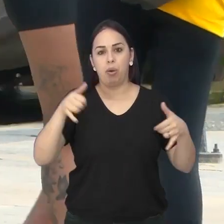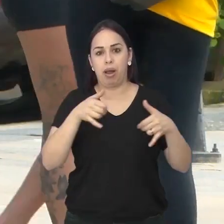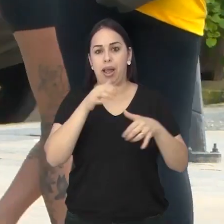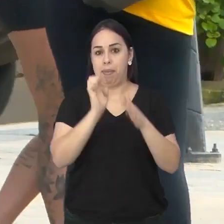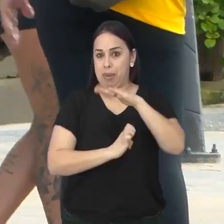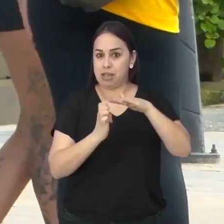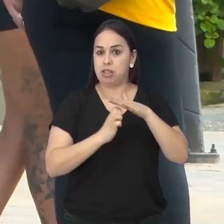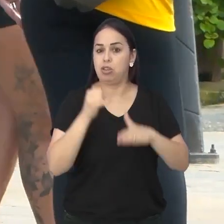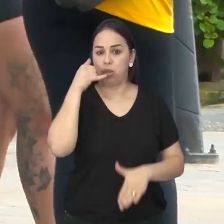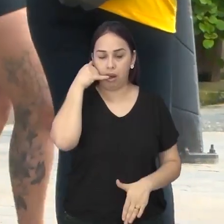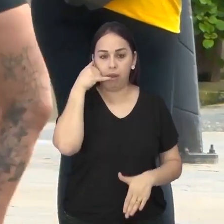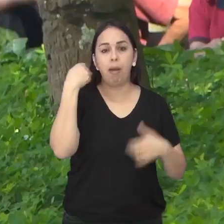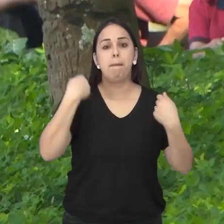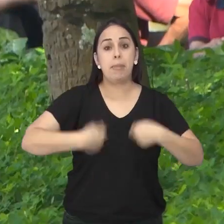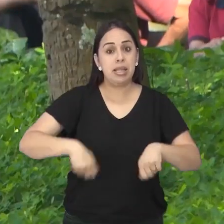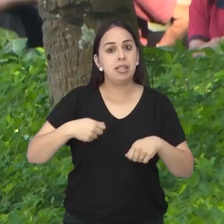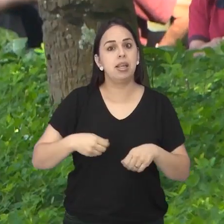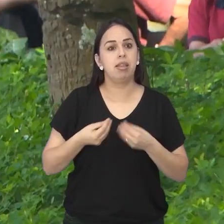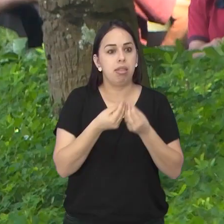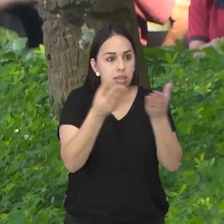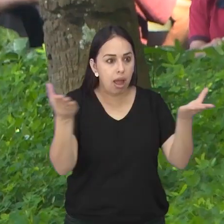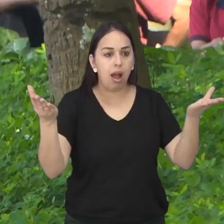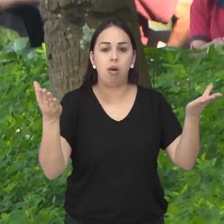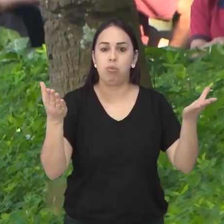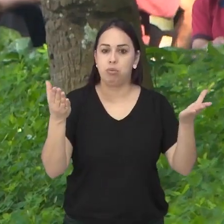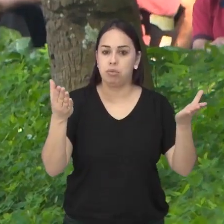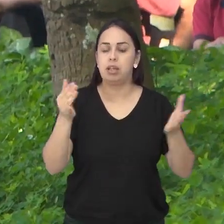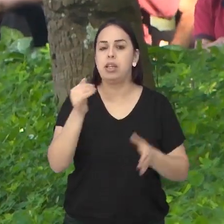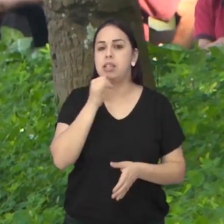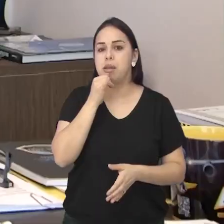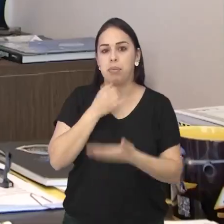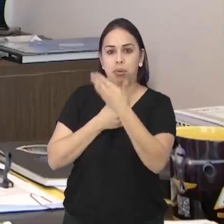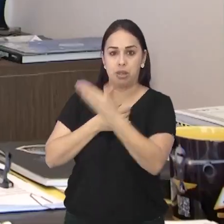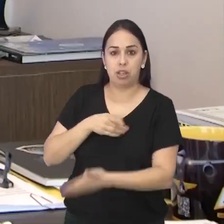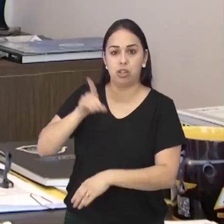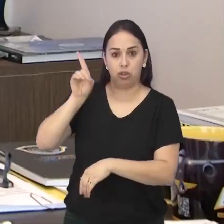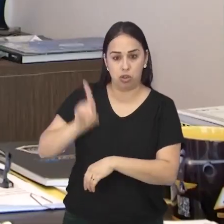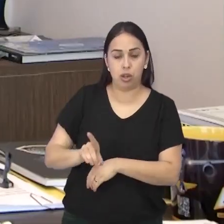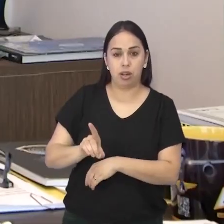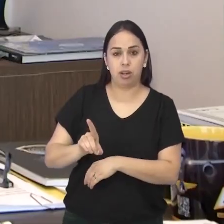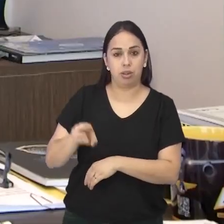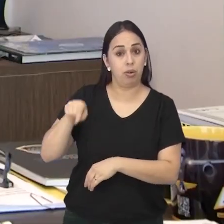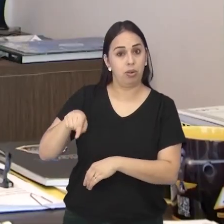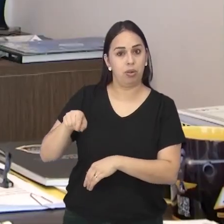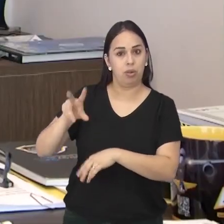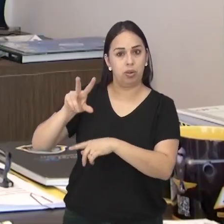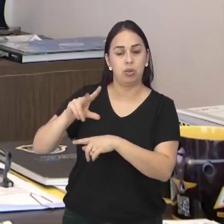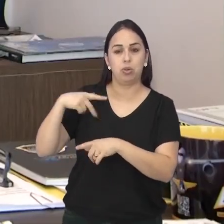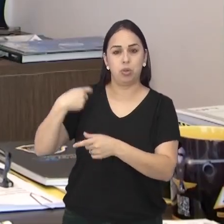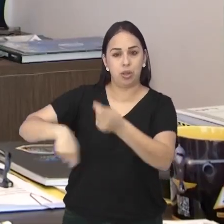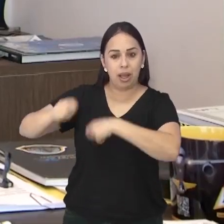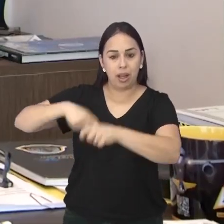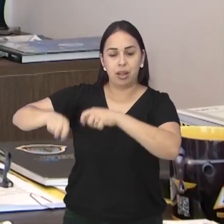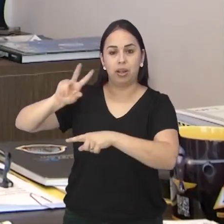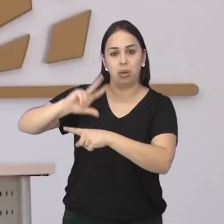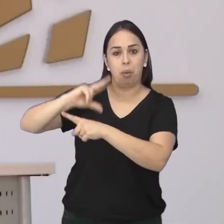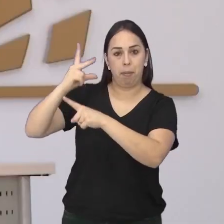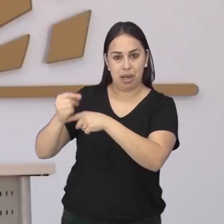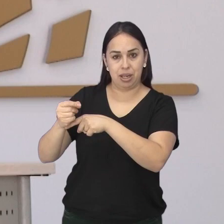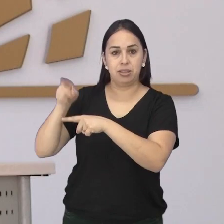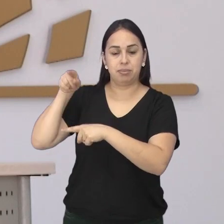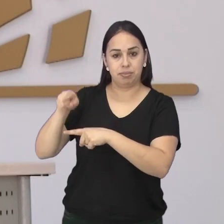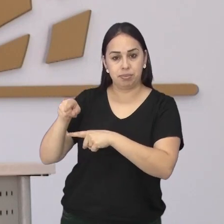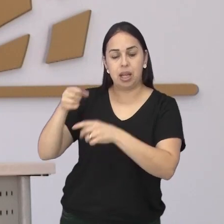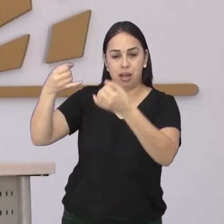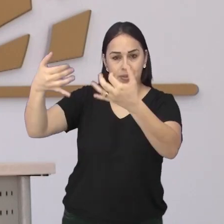de telefonia também precisam oferecer o serviço na cidade, como explica o diretor de desenvolvimento de negócios do